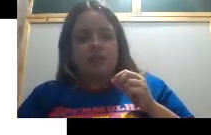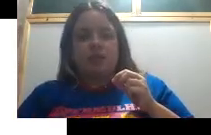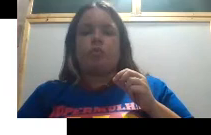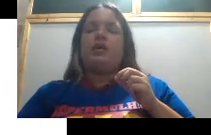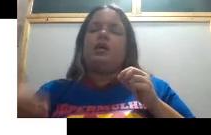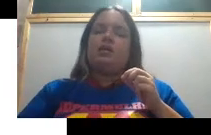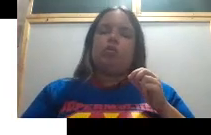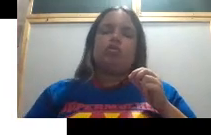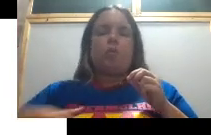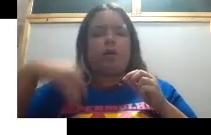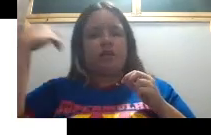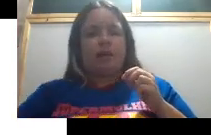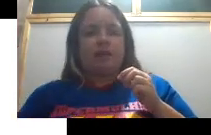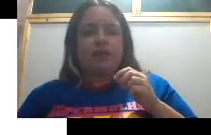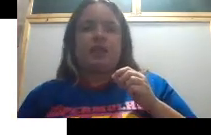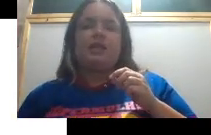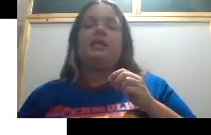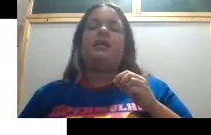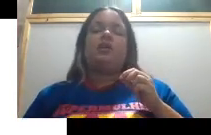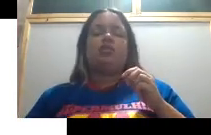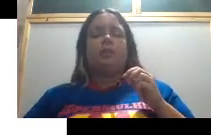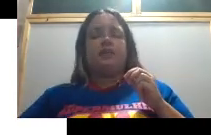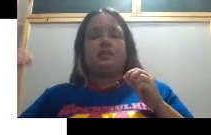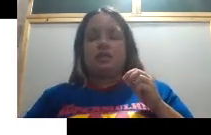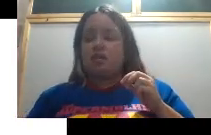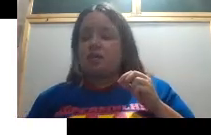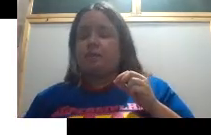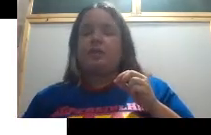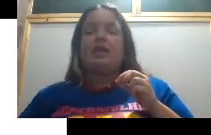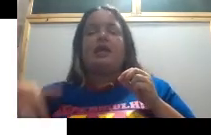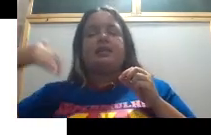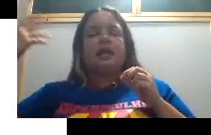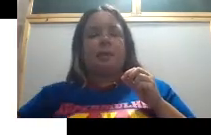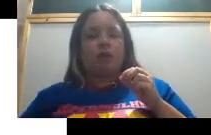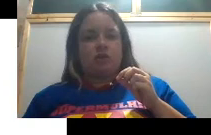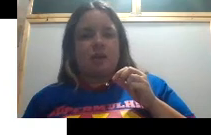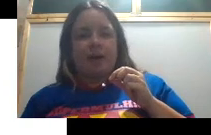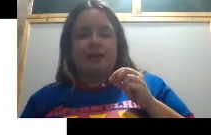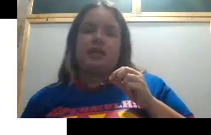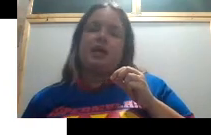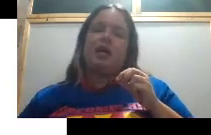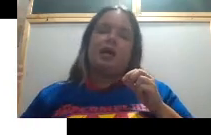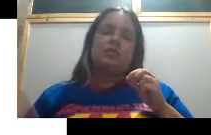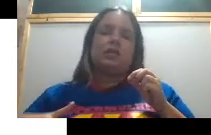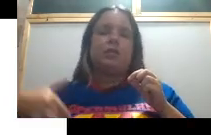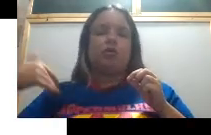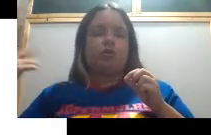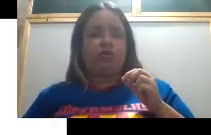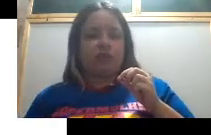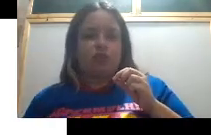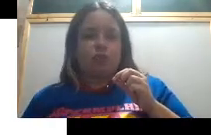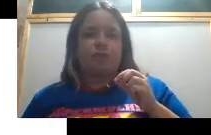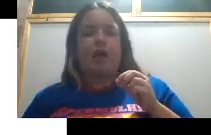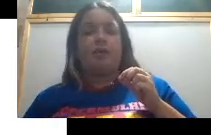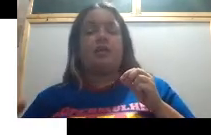sobre esse hino hoje como é o Dia da Bandeira né então a gente precisa ser amor Nossa pátria é um